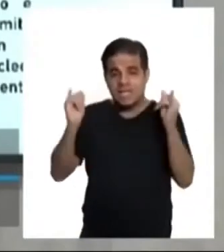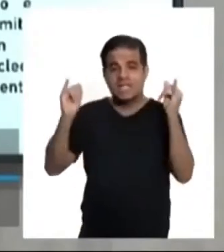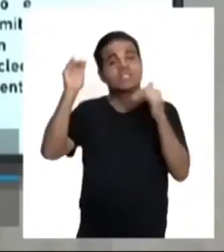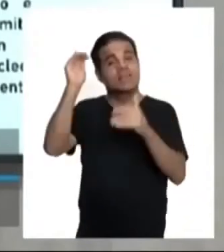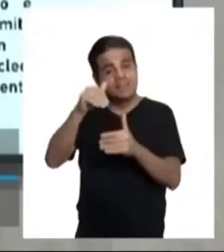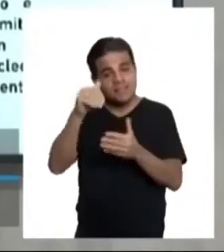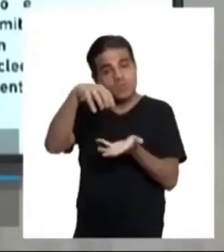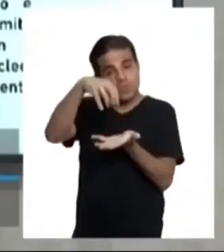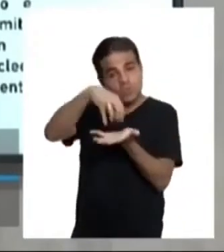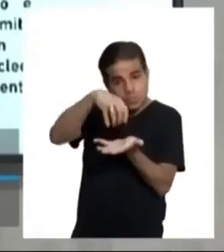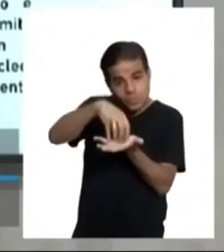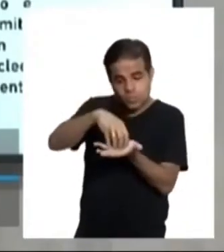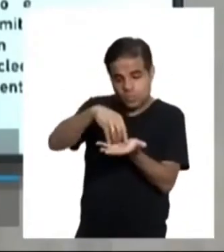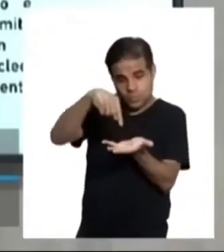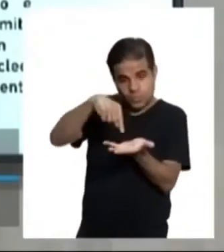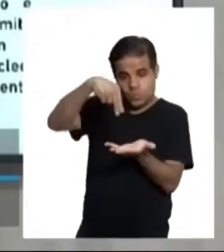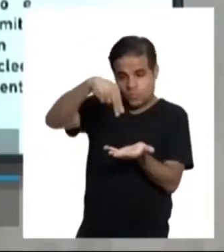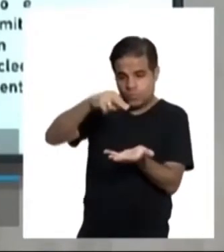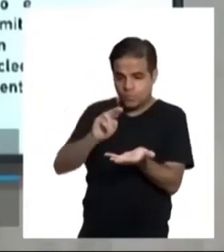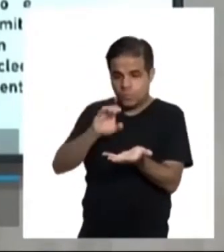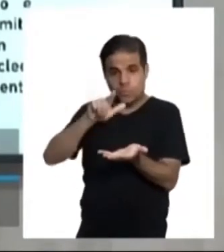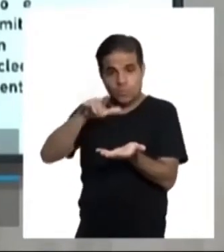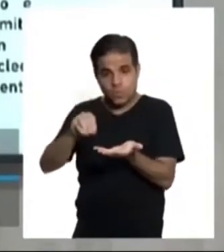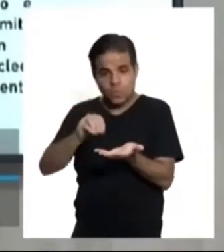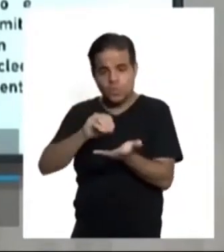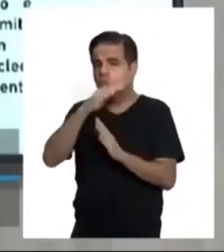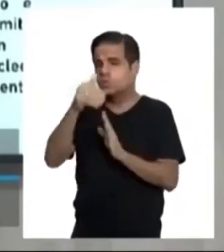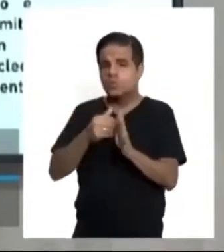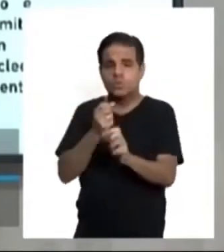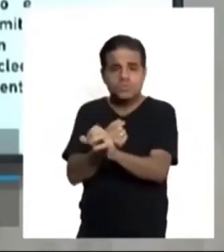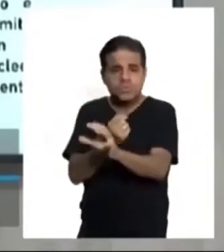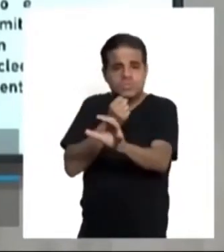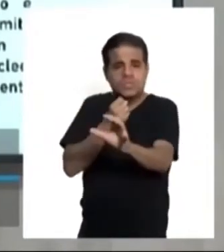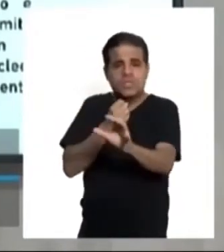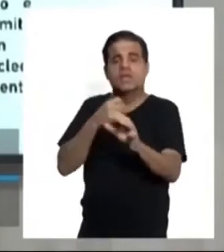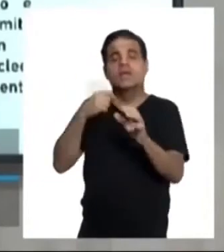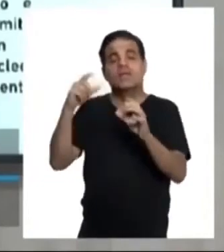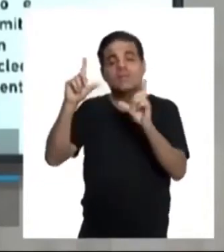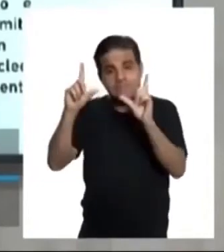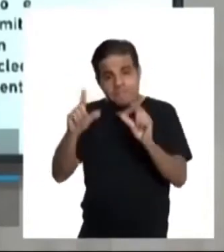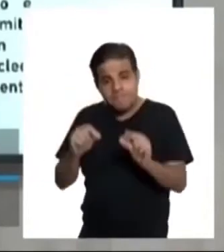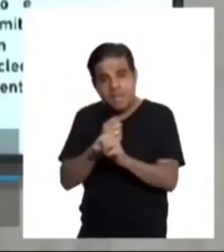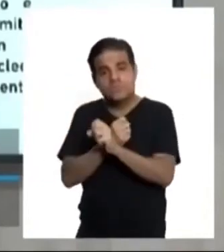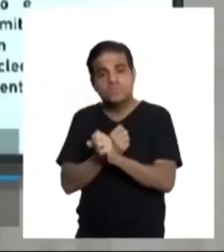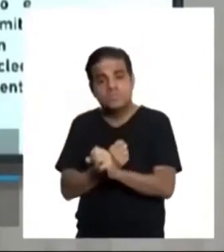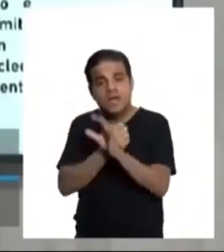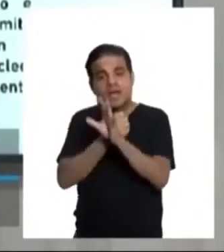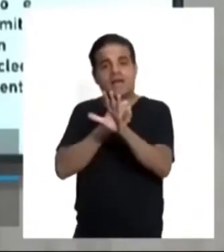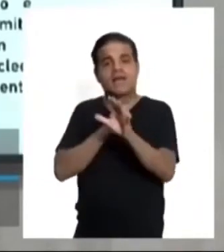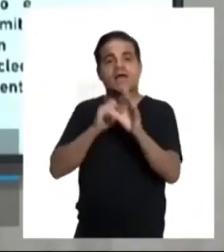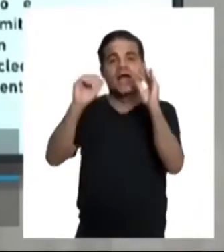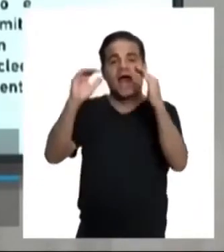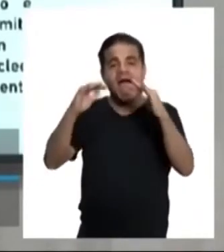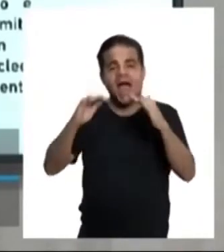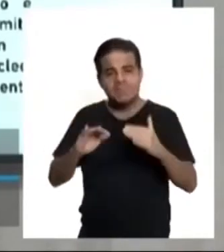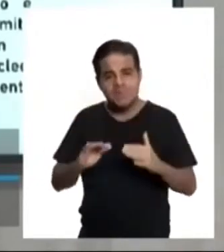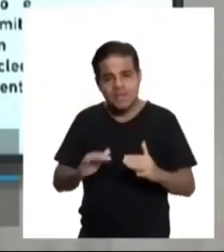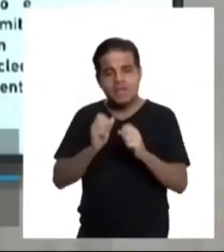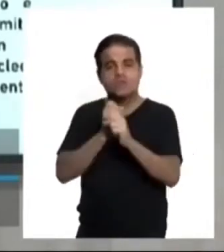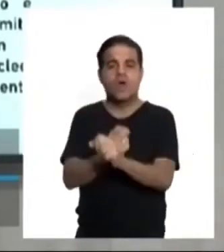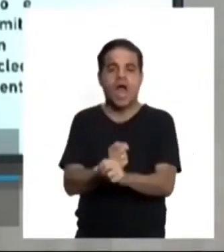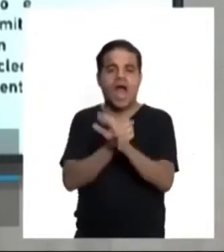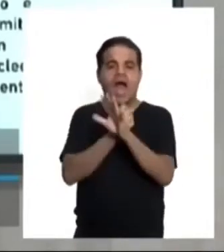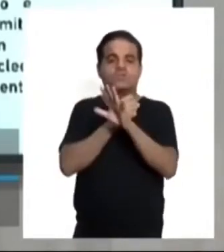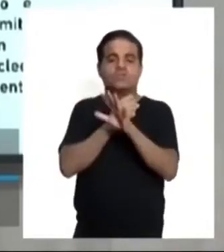núcleo. Todo elemento radioativo, a tendência é ficar menos radioativo. Isso chama decaimento radioativo,